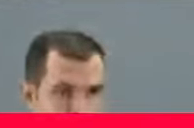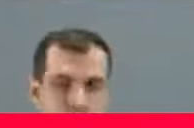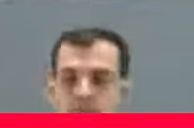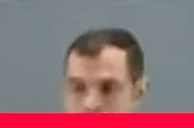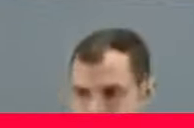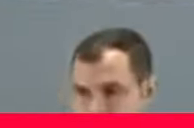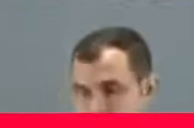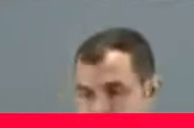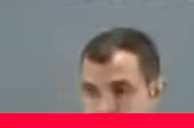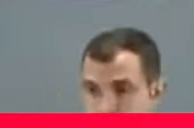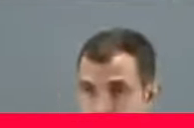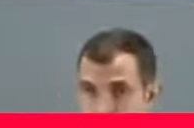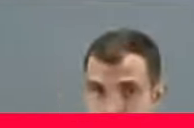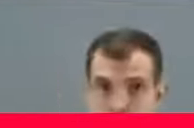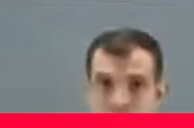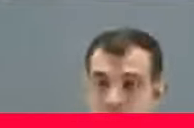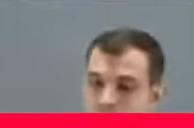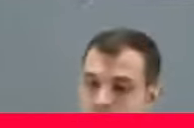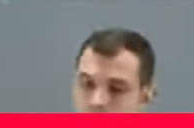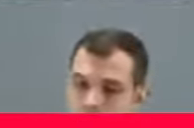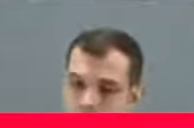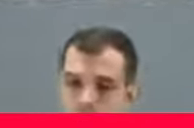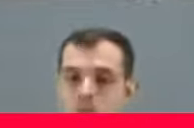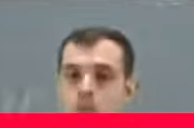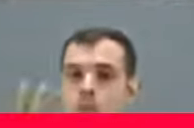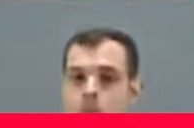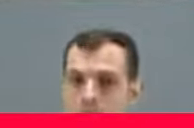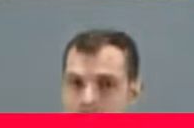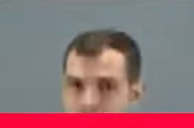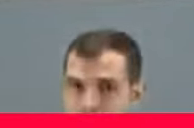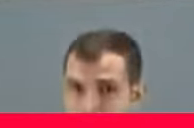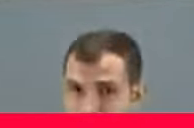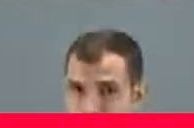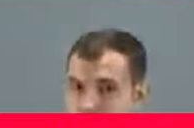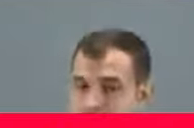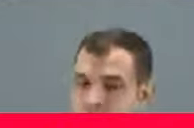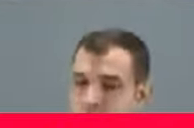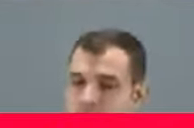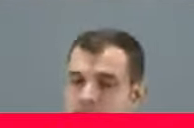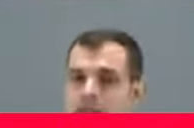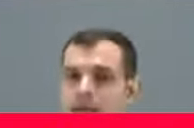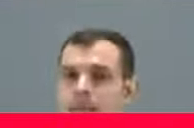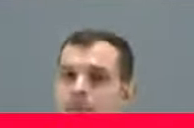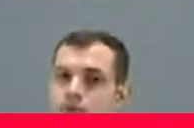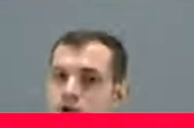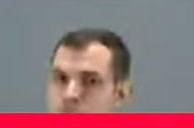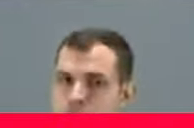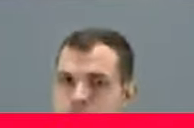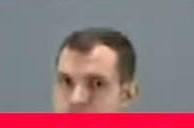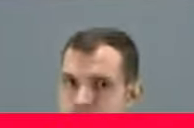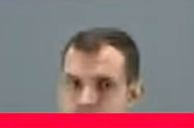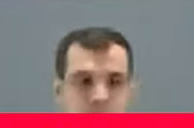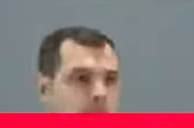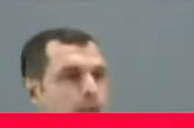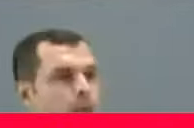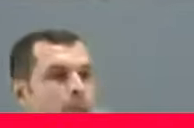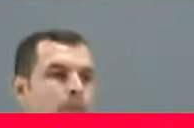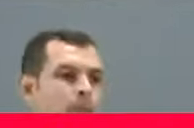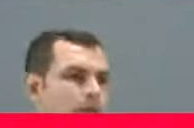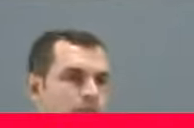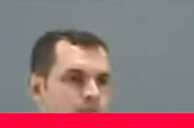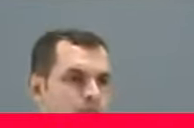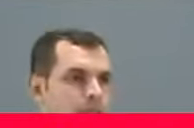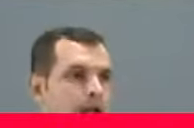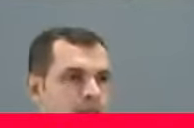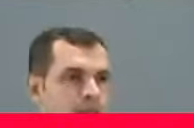que durante 4 anos não fez uma correção da tabela de imposto de renda. Eu não prometi então, isso, senador. Eu não enganei a população brasileira na campanha, como o presidente Lula